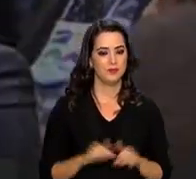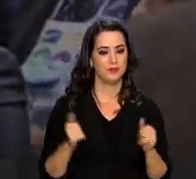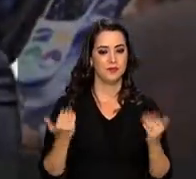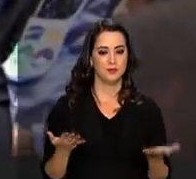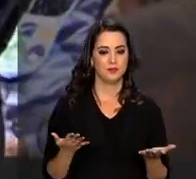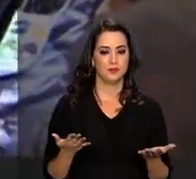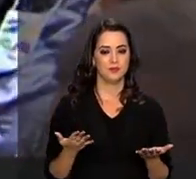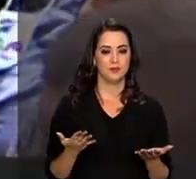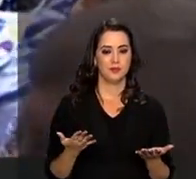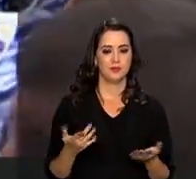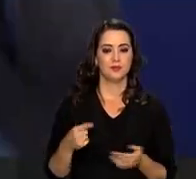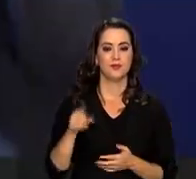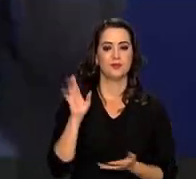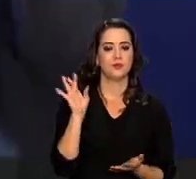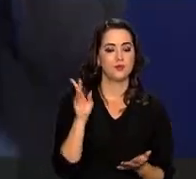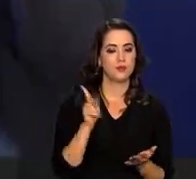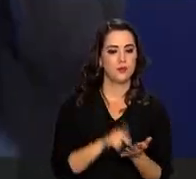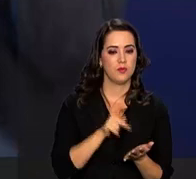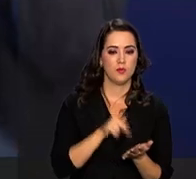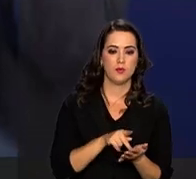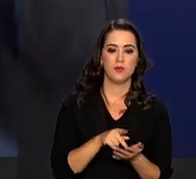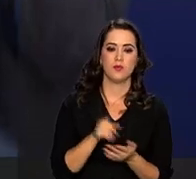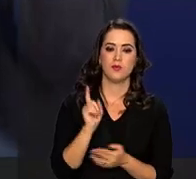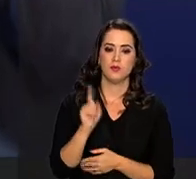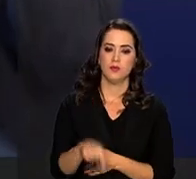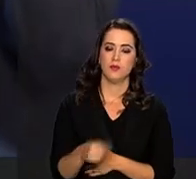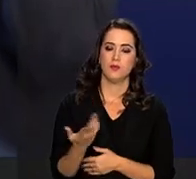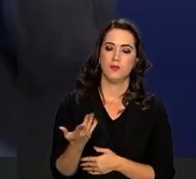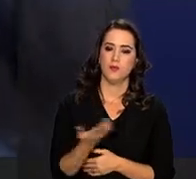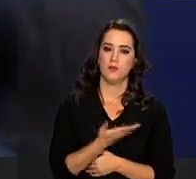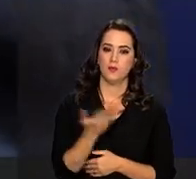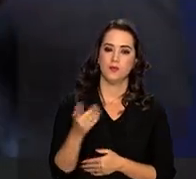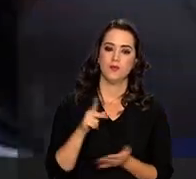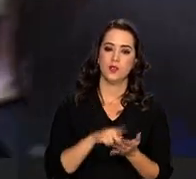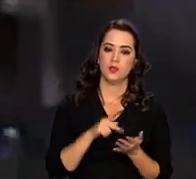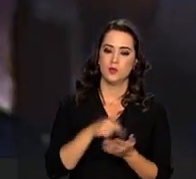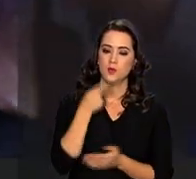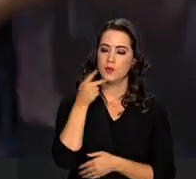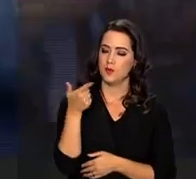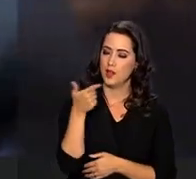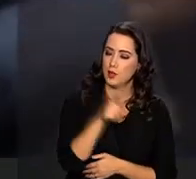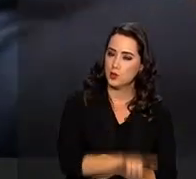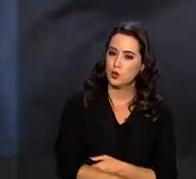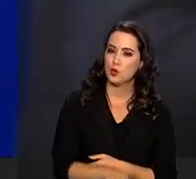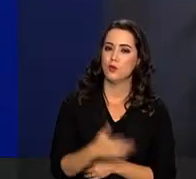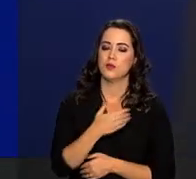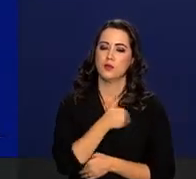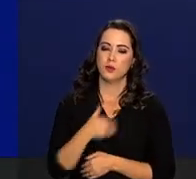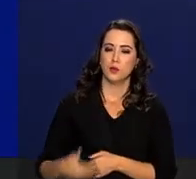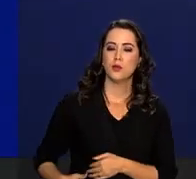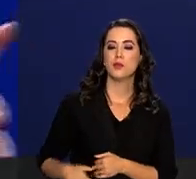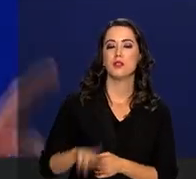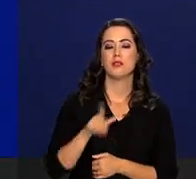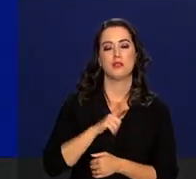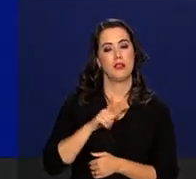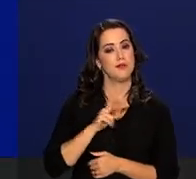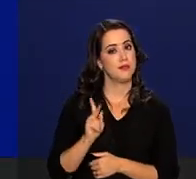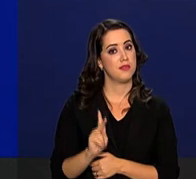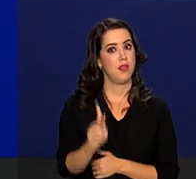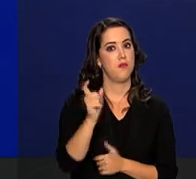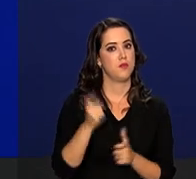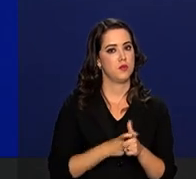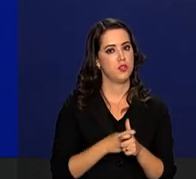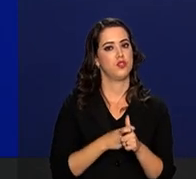De modo que eu vou, na verdade, não é? Reiterando sempre que o Estado tem sempre uma dívida